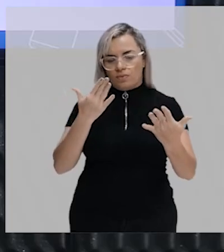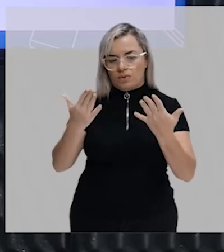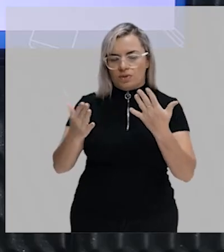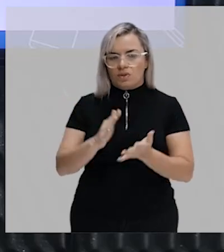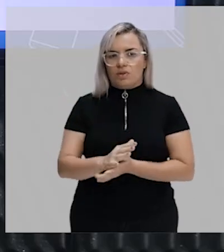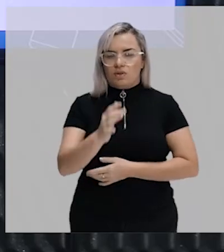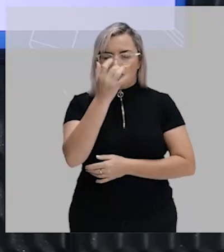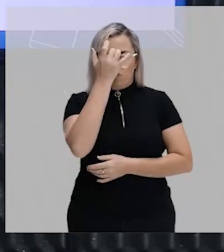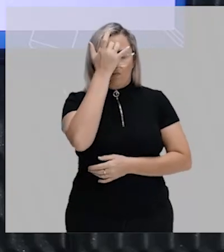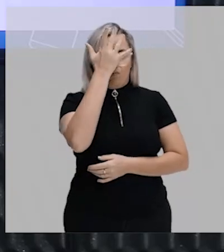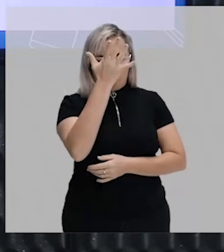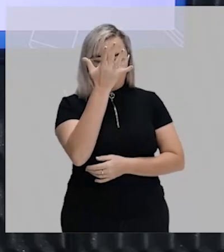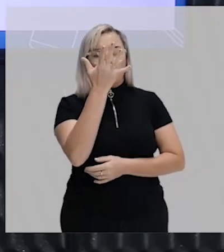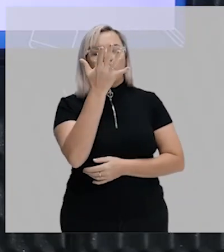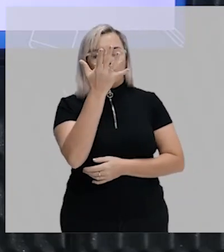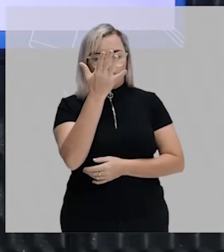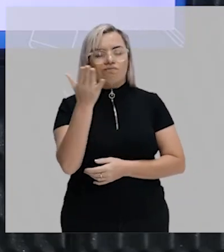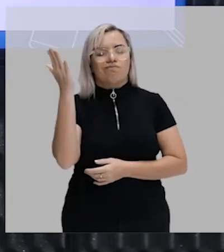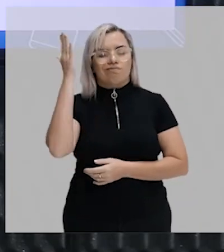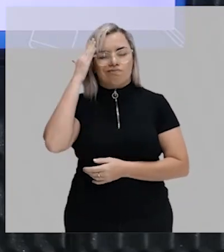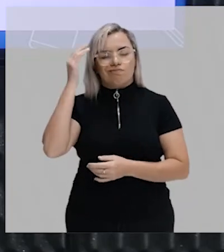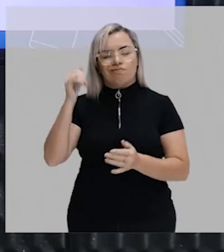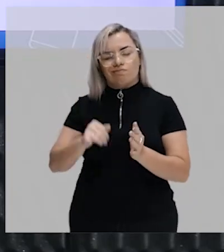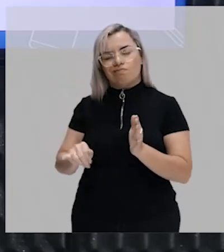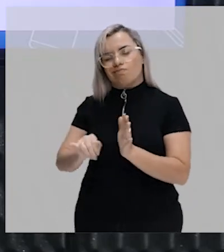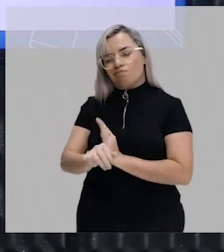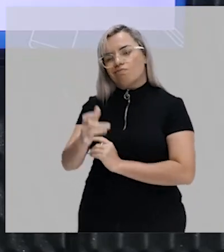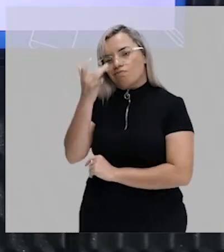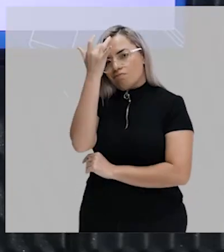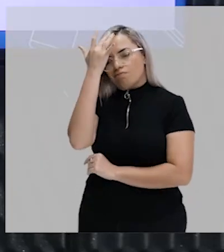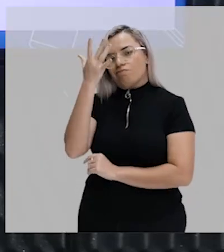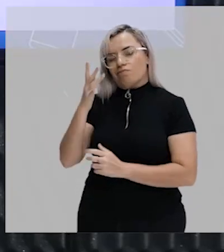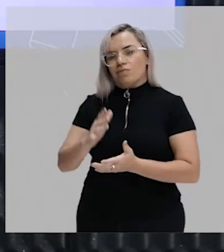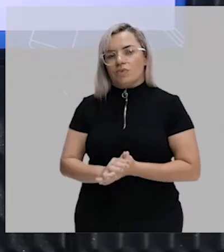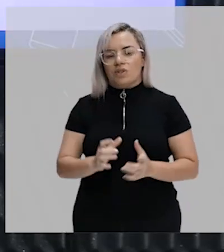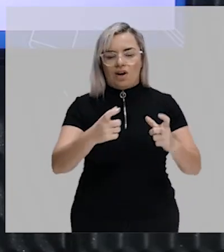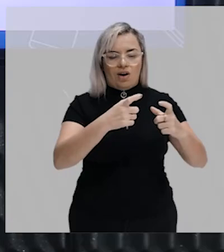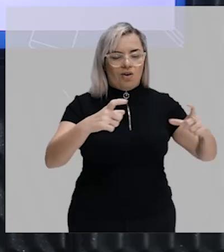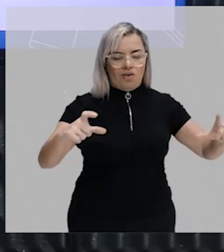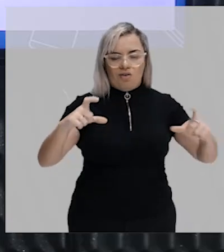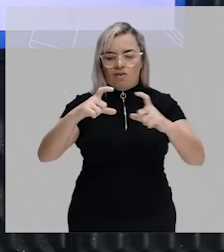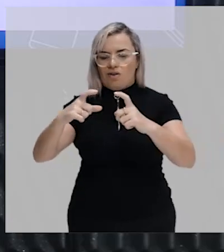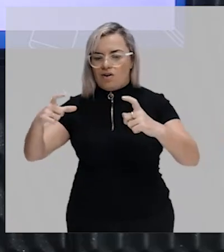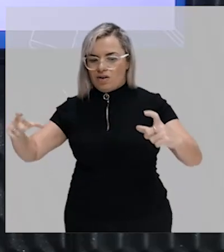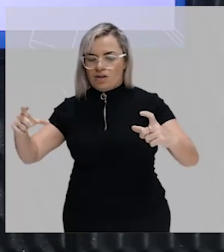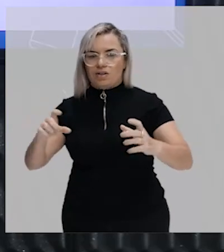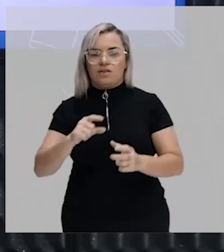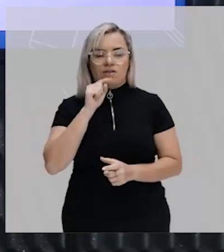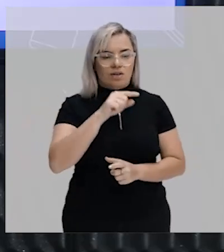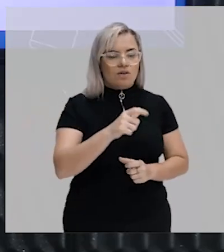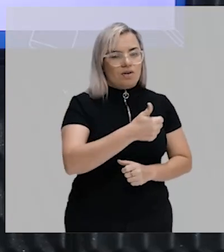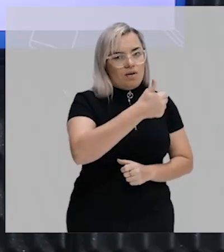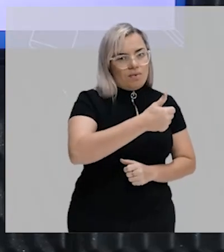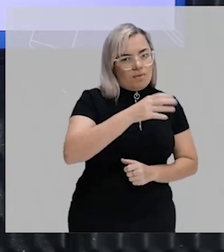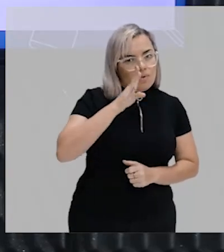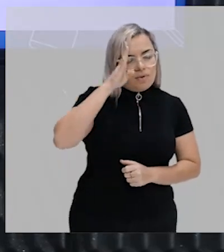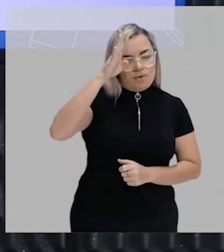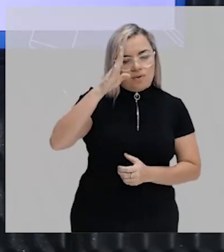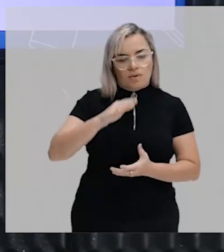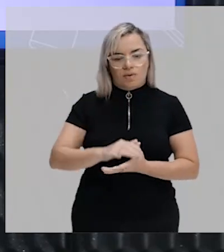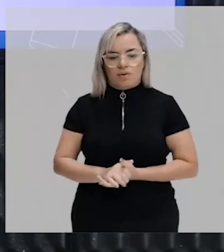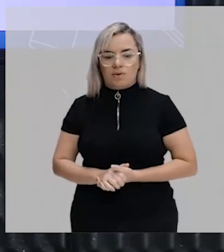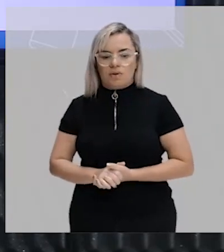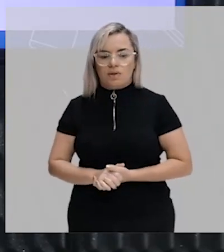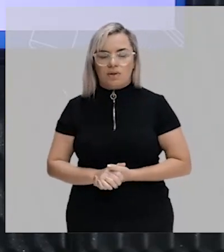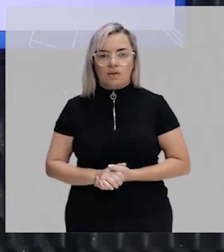bem fáceis e vocês conseguem identificar com facilidade na oração. Tá, el monumento não era.